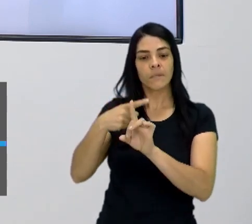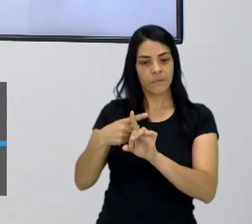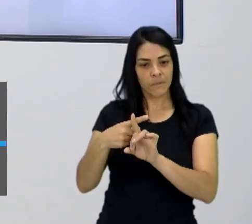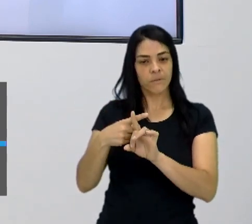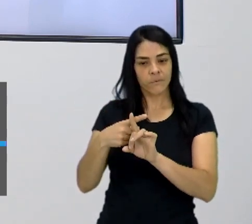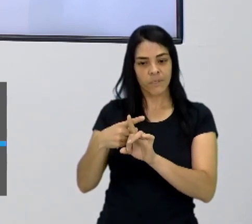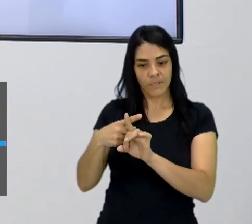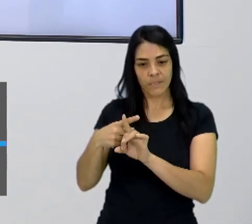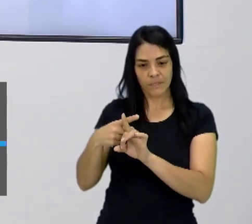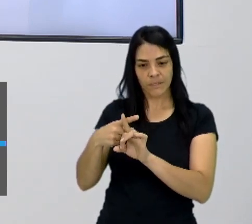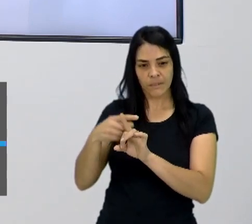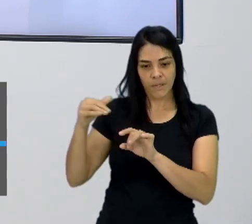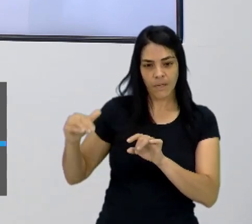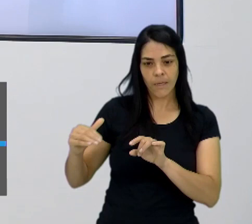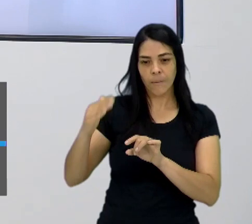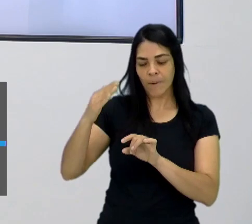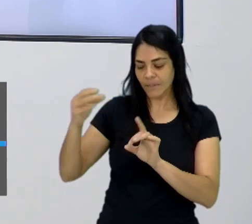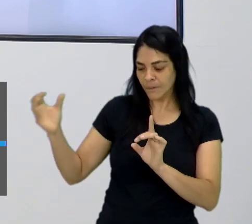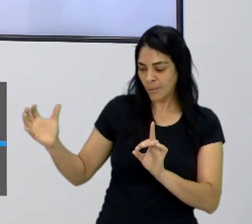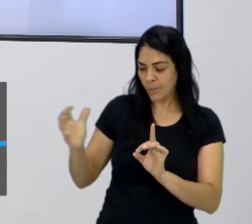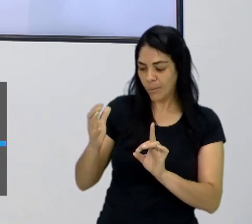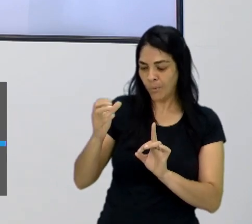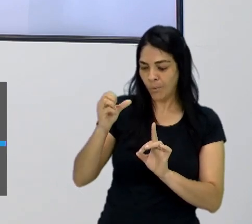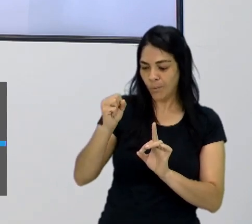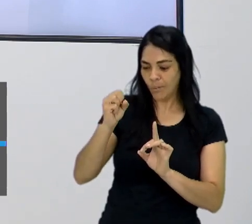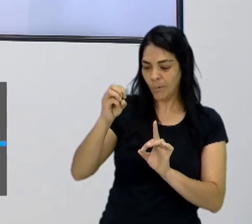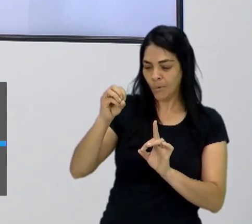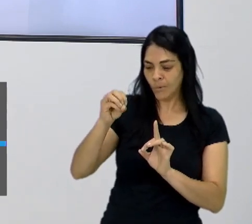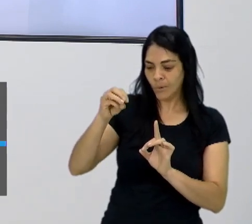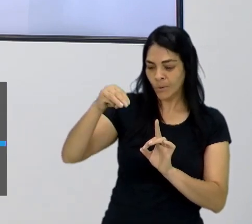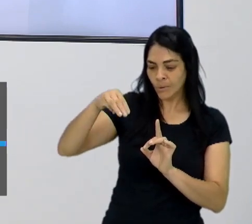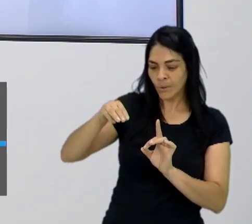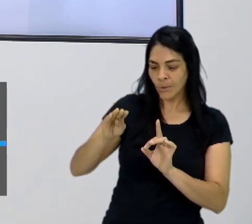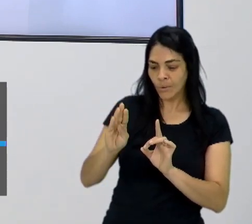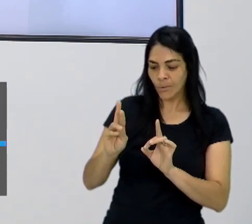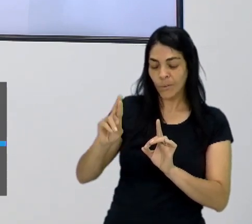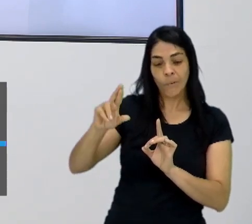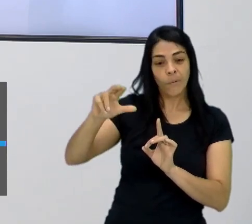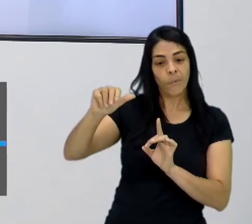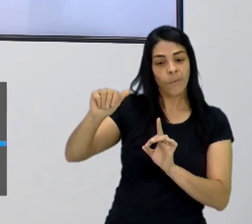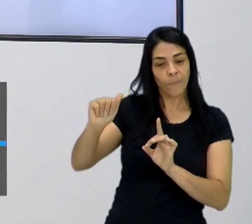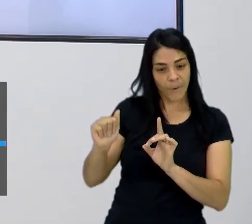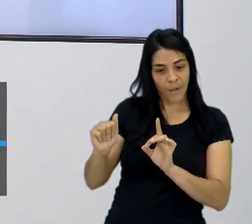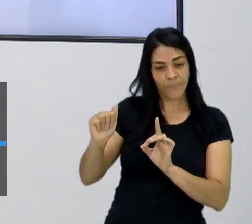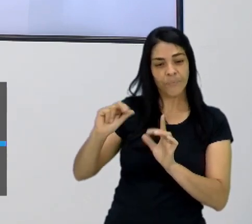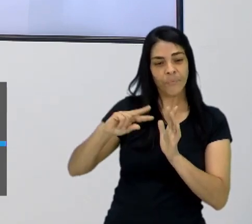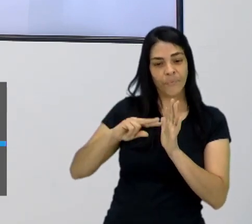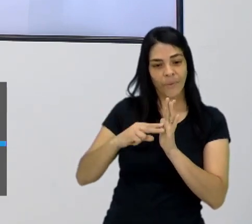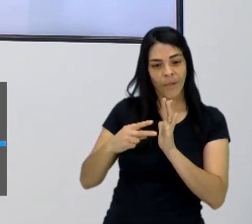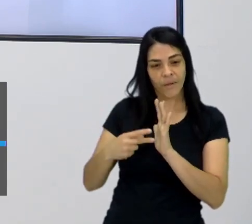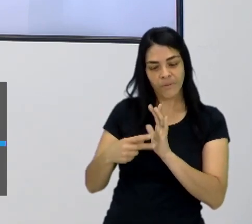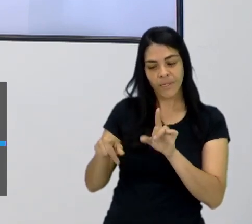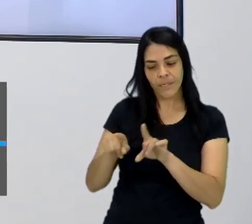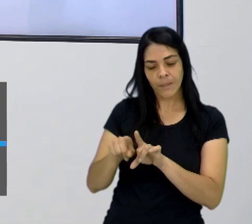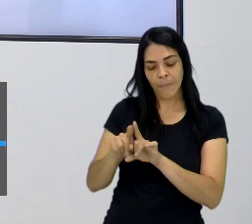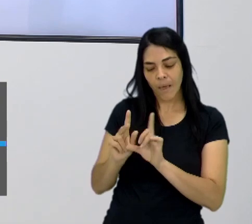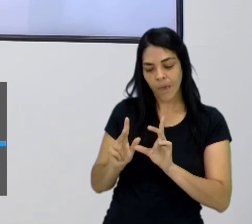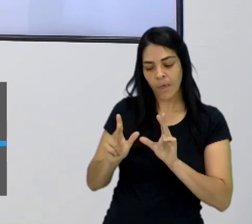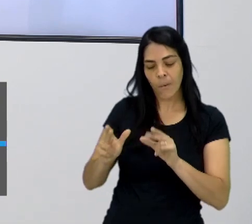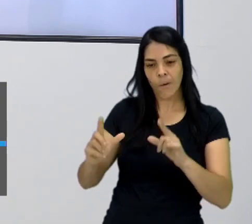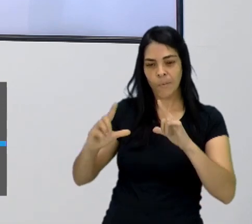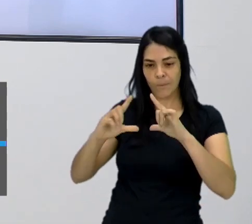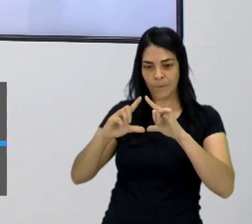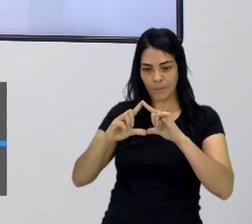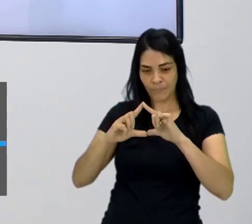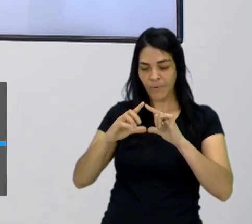da estaca é maior que a sombra. Então, ele falou, isso vale para a pirâmide. Por exemplo, se essa